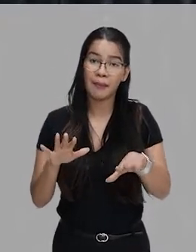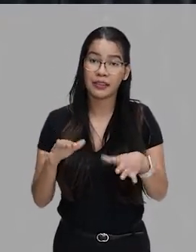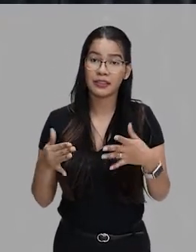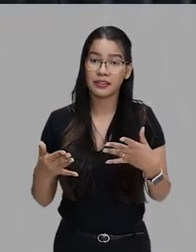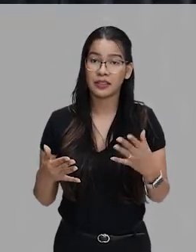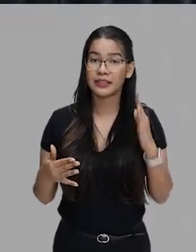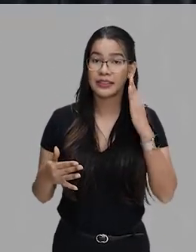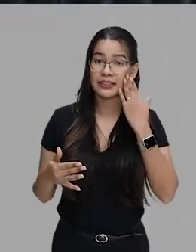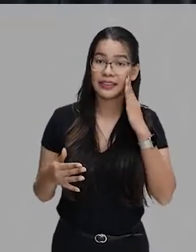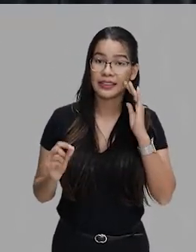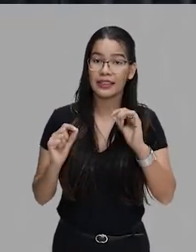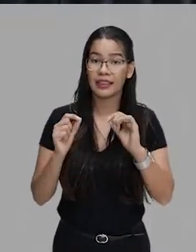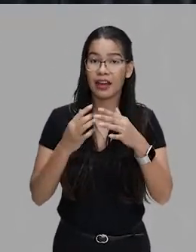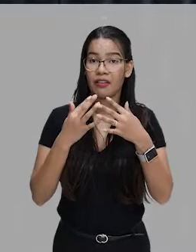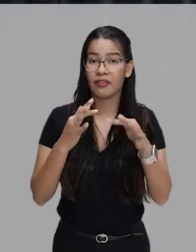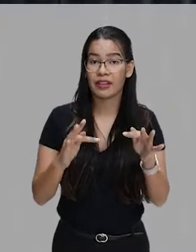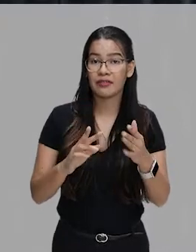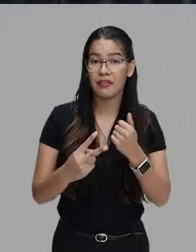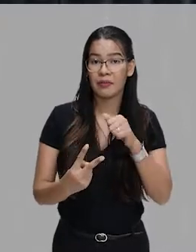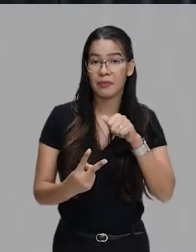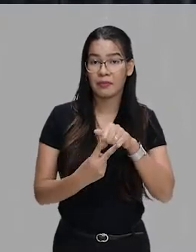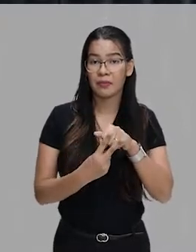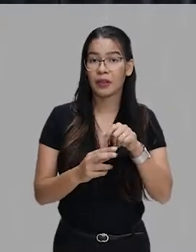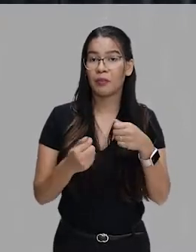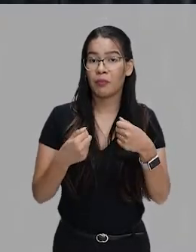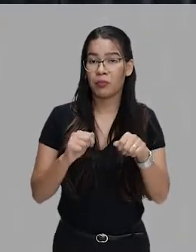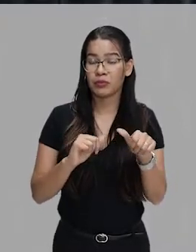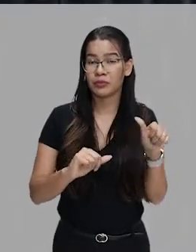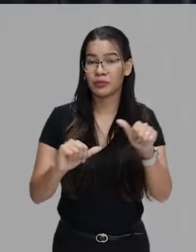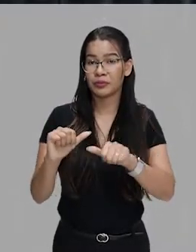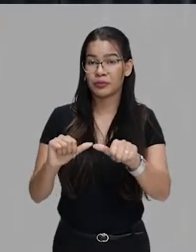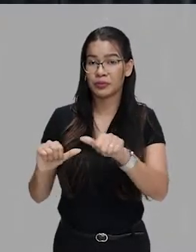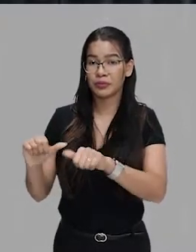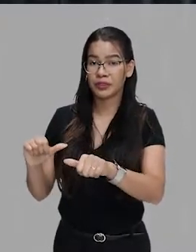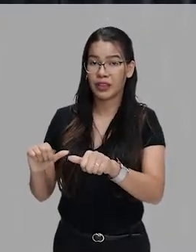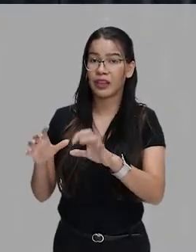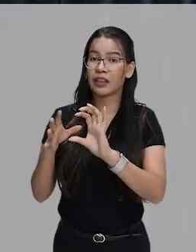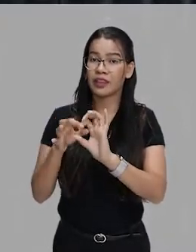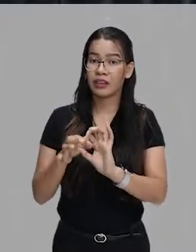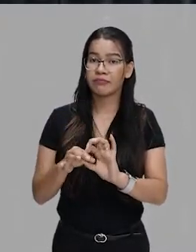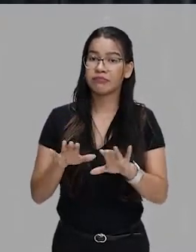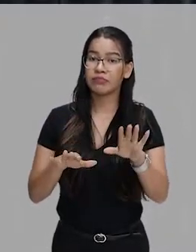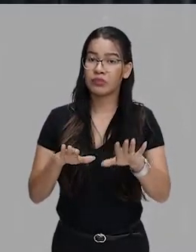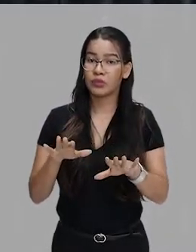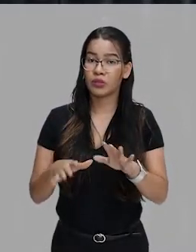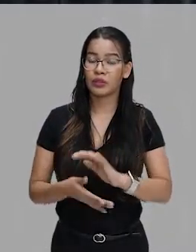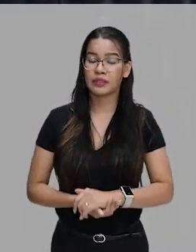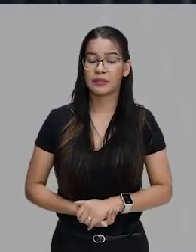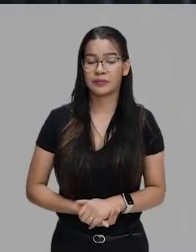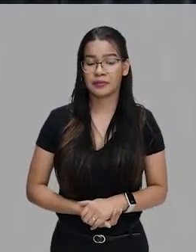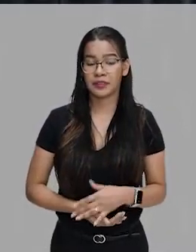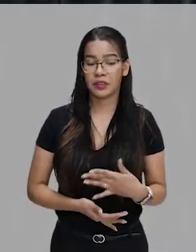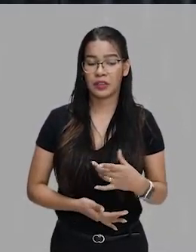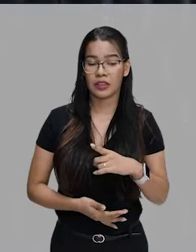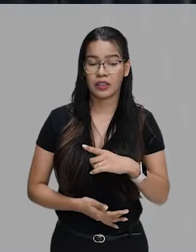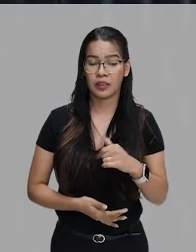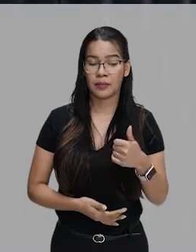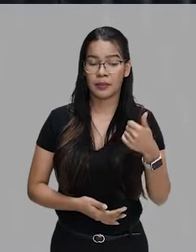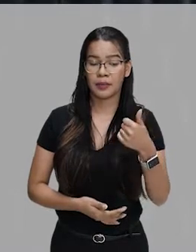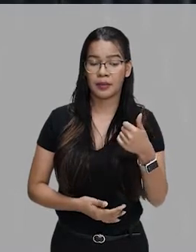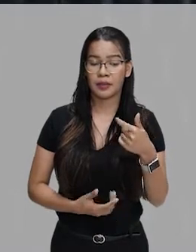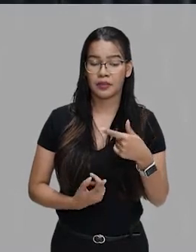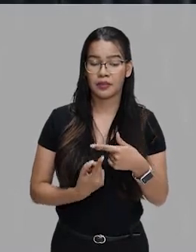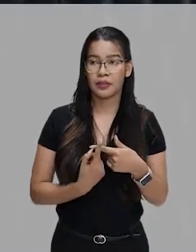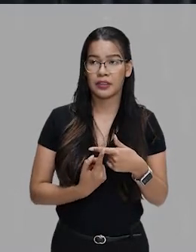uma transitividade verbal pode mudar dependendo do contexto, tá? Então, aqui eu tenho a primeira oração e o mais